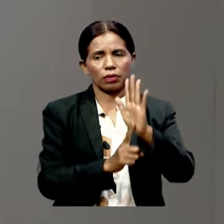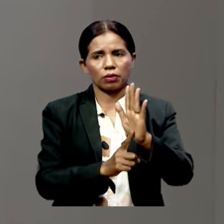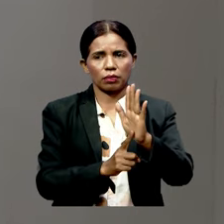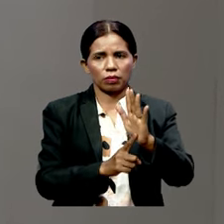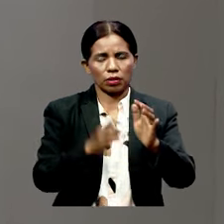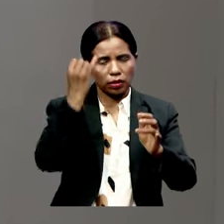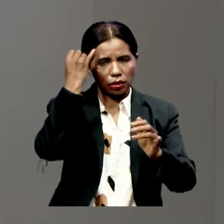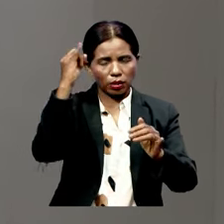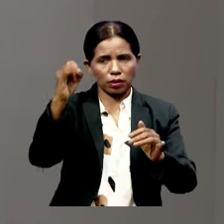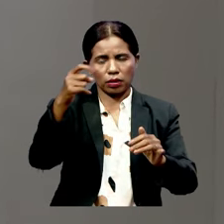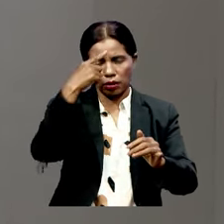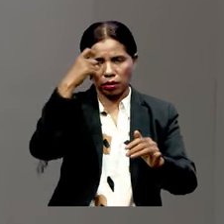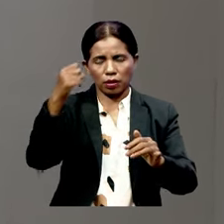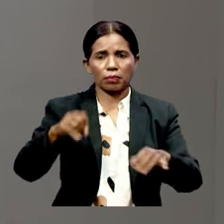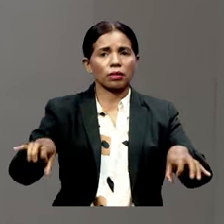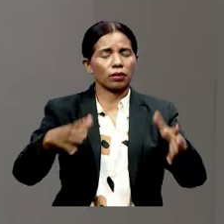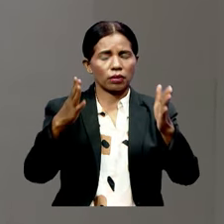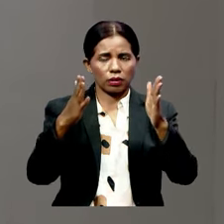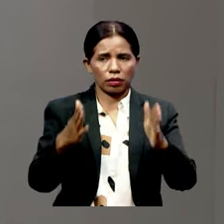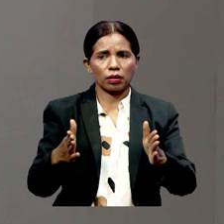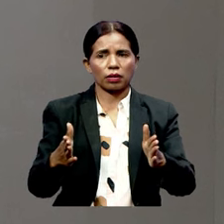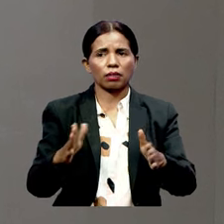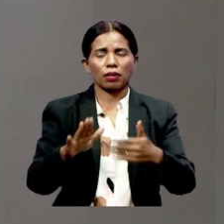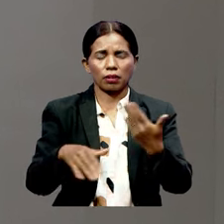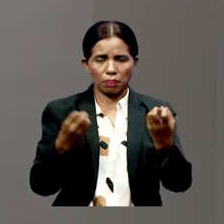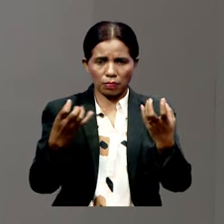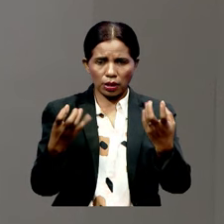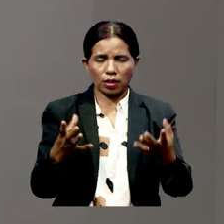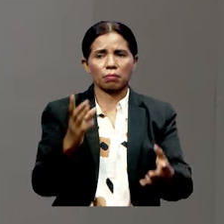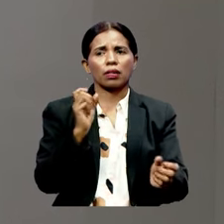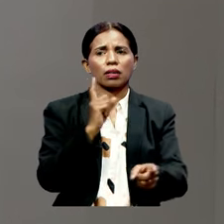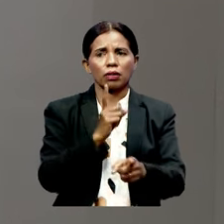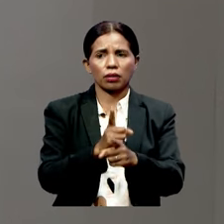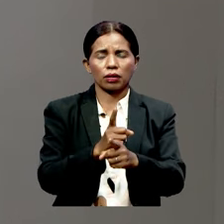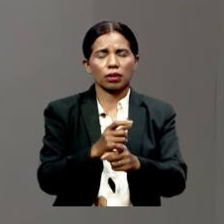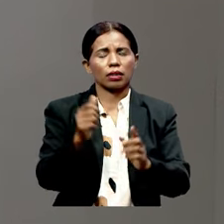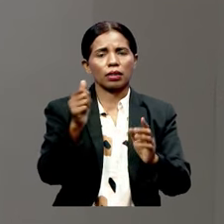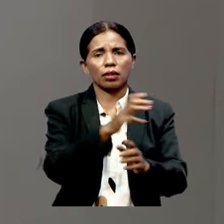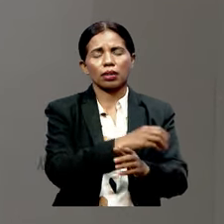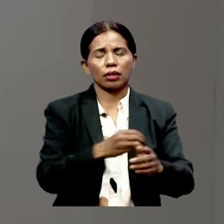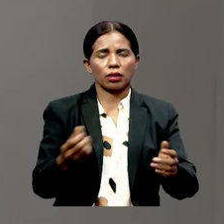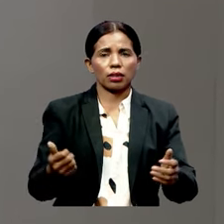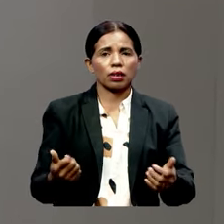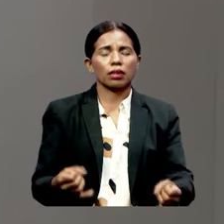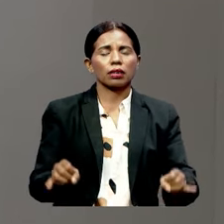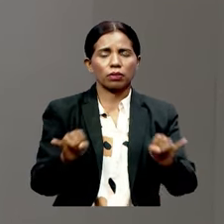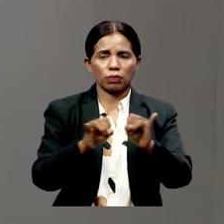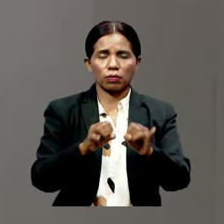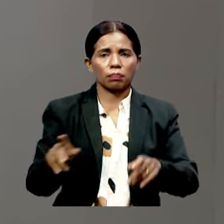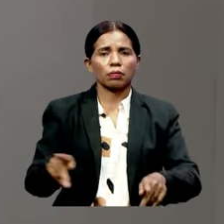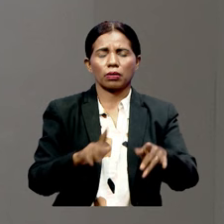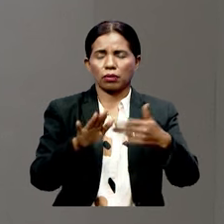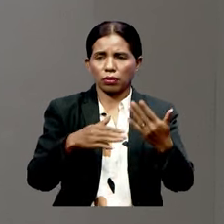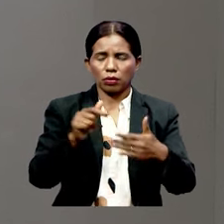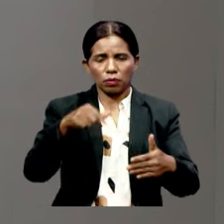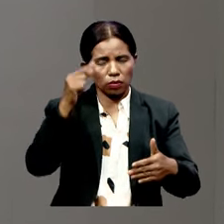ideias. Também funcionários e funcionários baratebes e agências serne que o